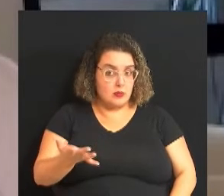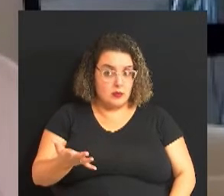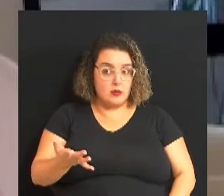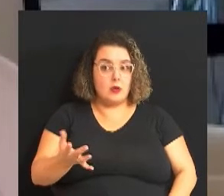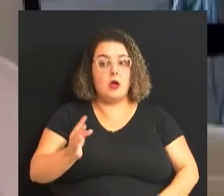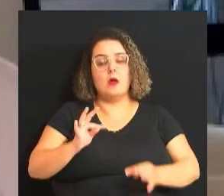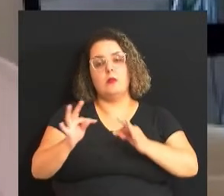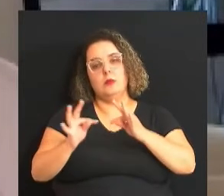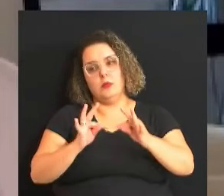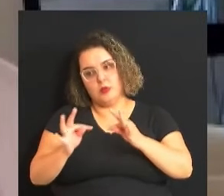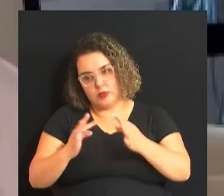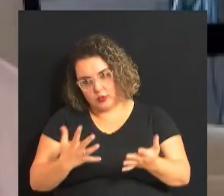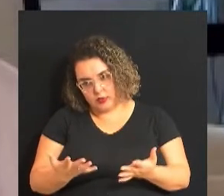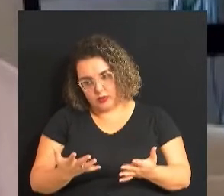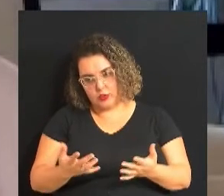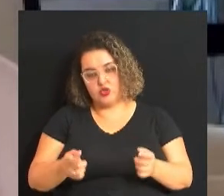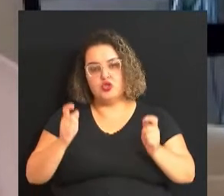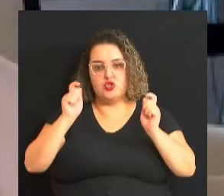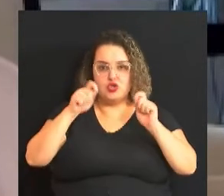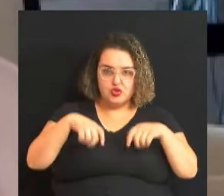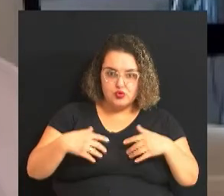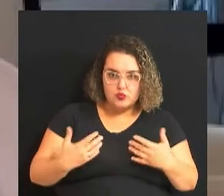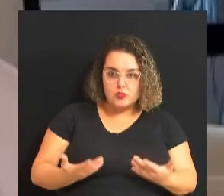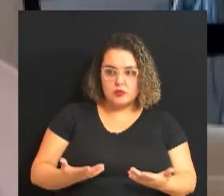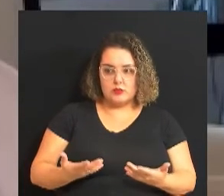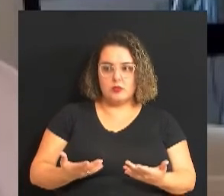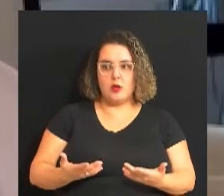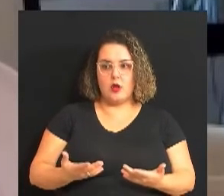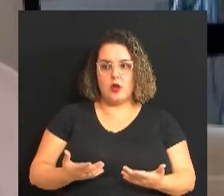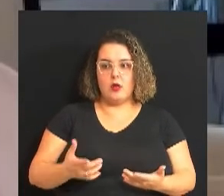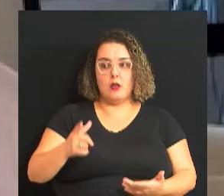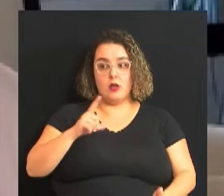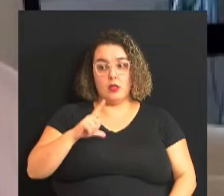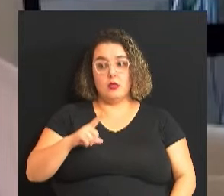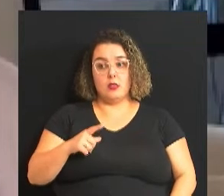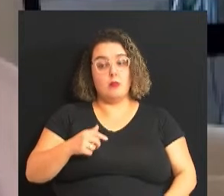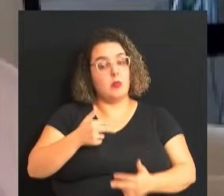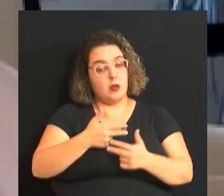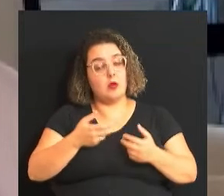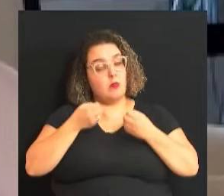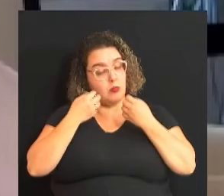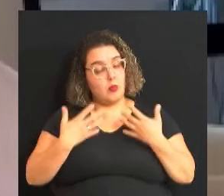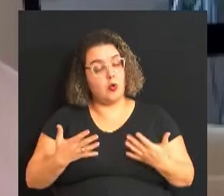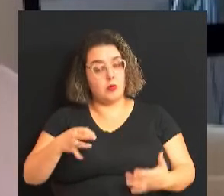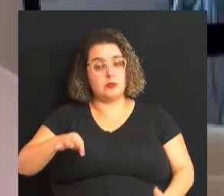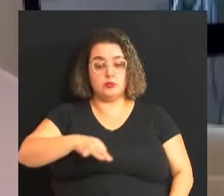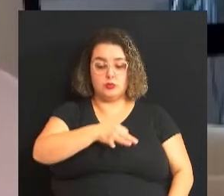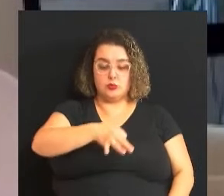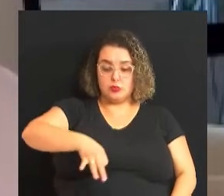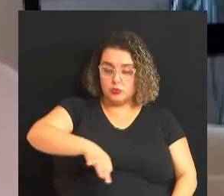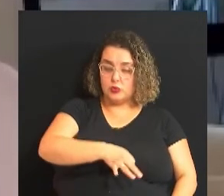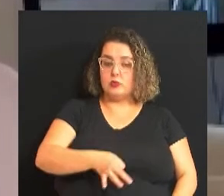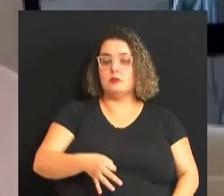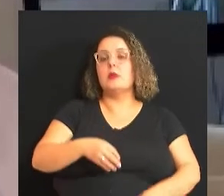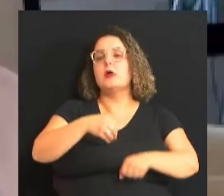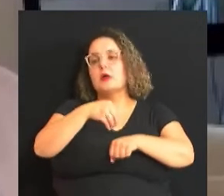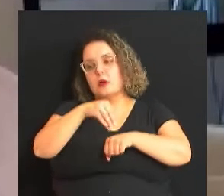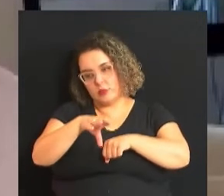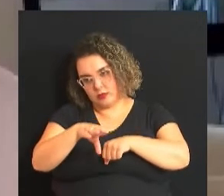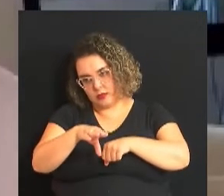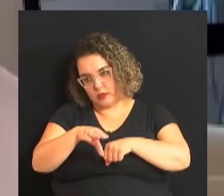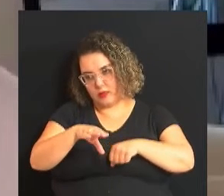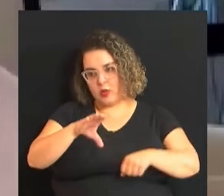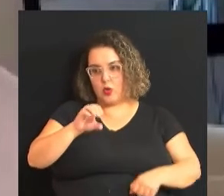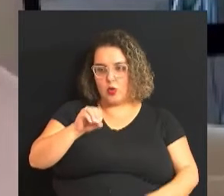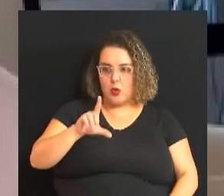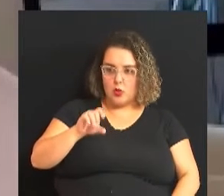técnico de impossibilidade de você obter uma alça boa do intestino, você vai acabar indicando ou uma